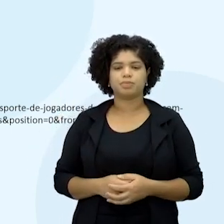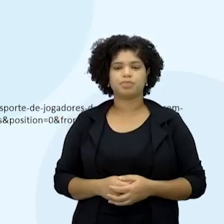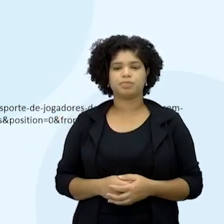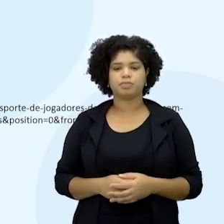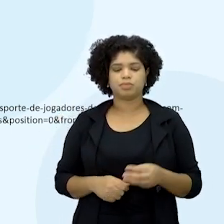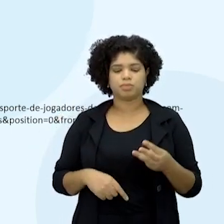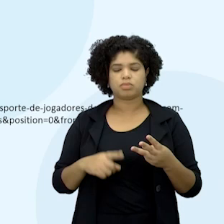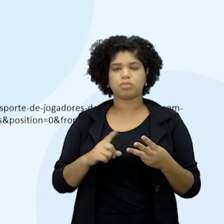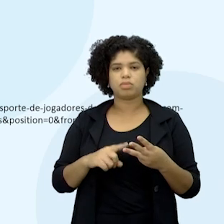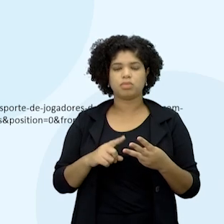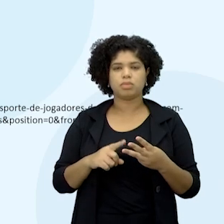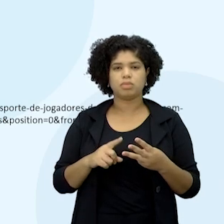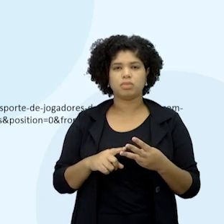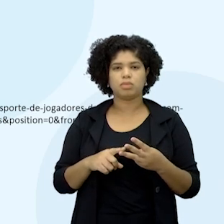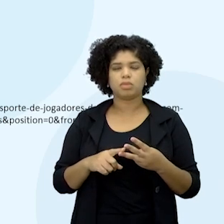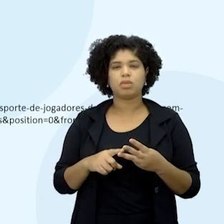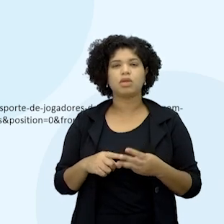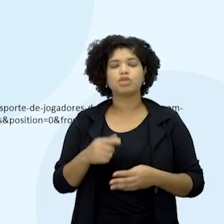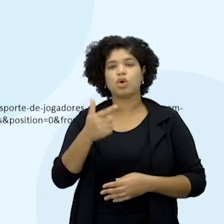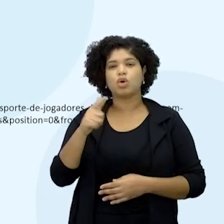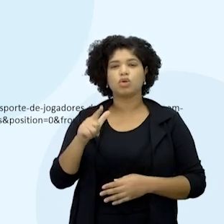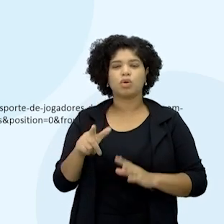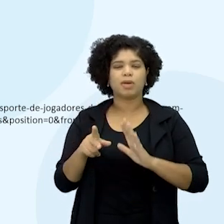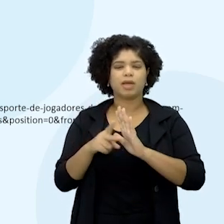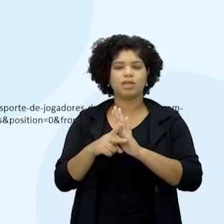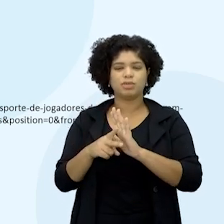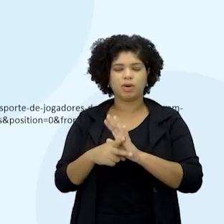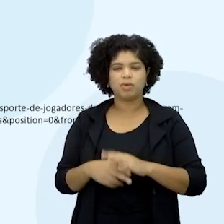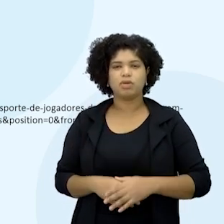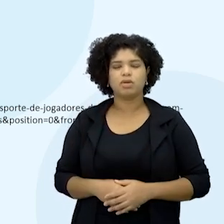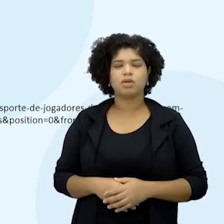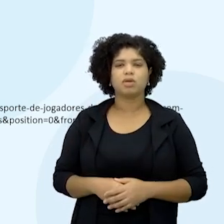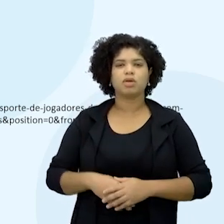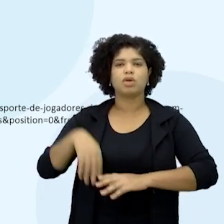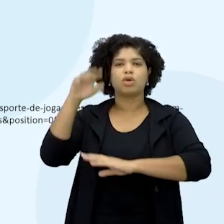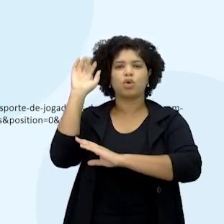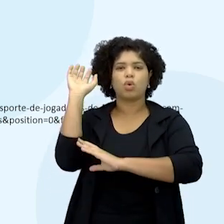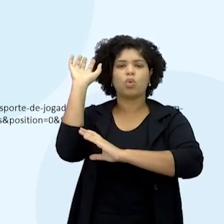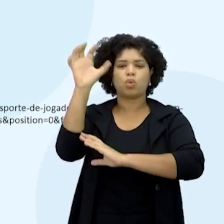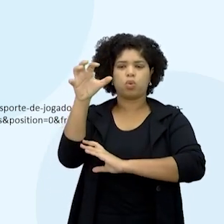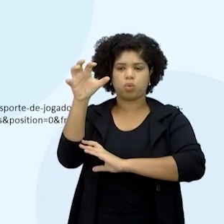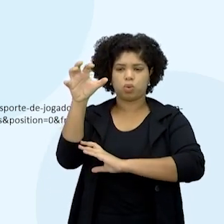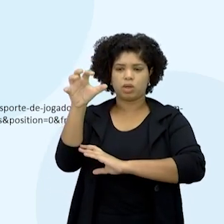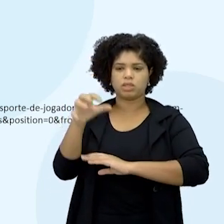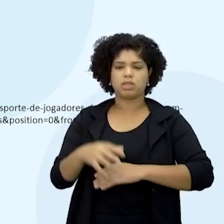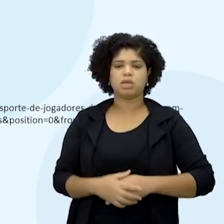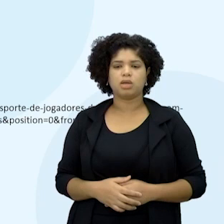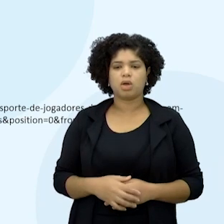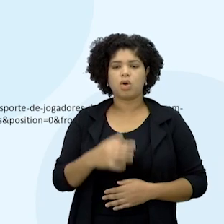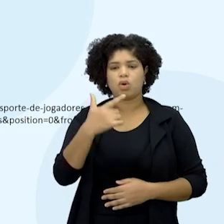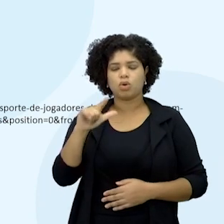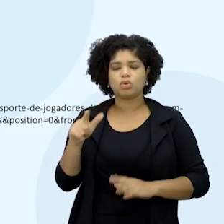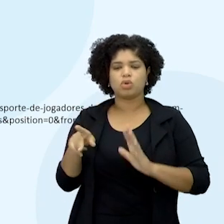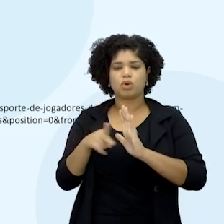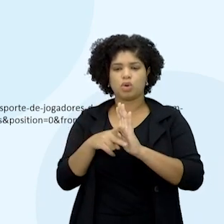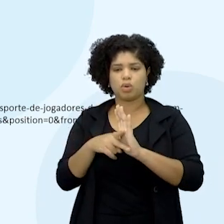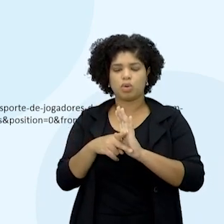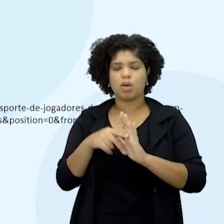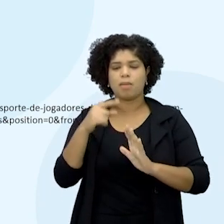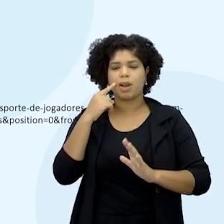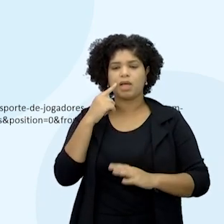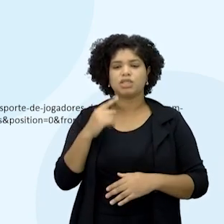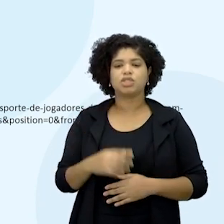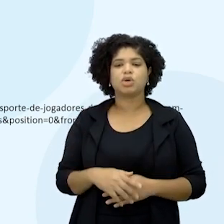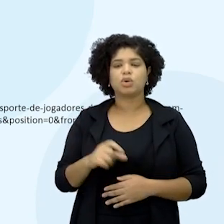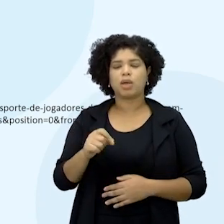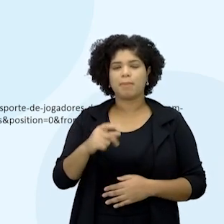vôlei, a gente tem a representação do handball, né? Então, aí o futebol de 5,